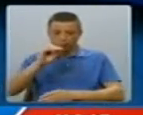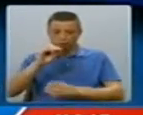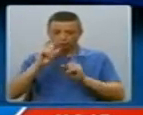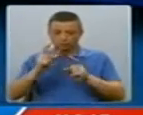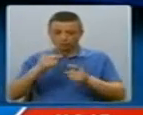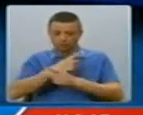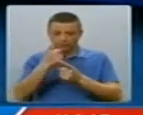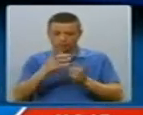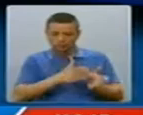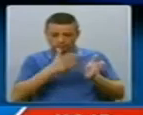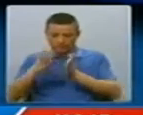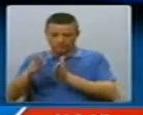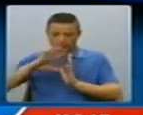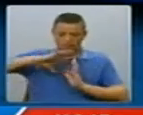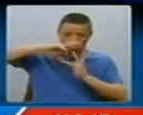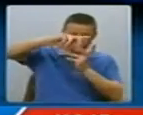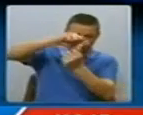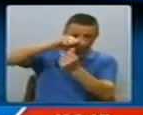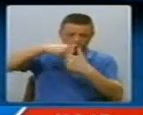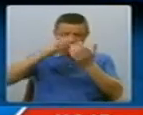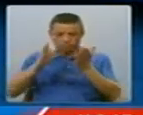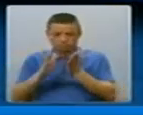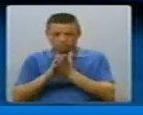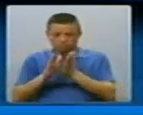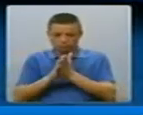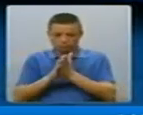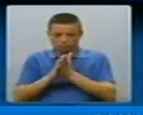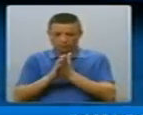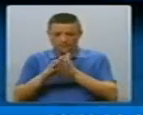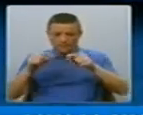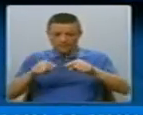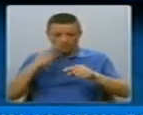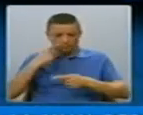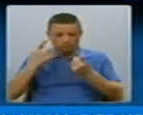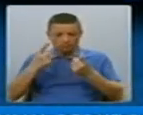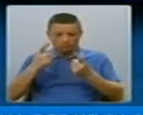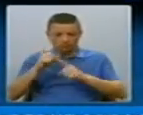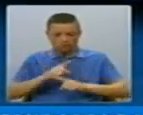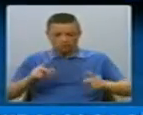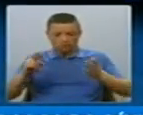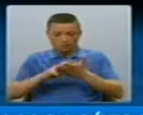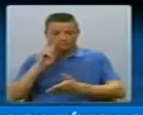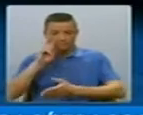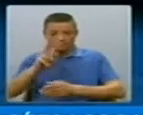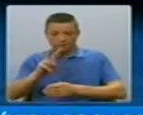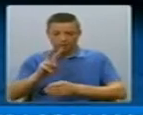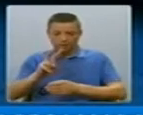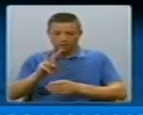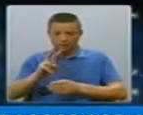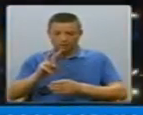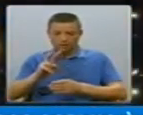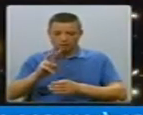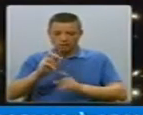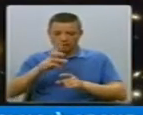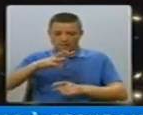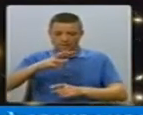compõem grande parte do universo, tudo acima disso é aquilo que os astrónomos chamam metais. E os astrónomos não estavam nada à espera de encontrar uma grande quantidade de